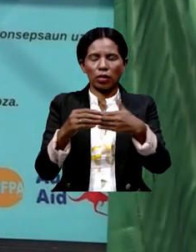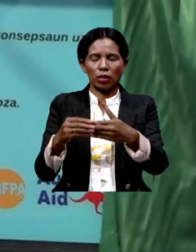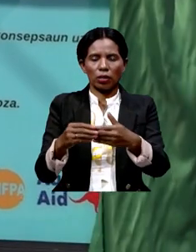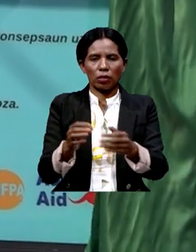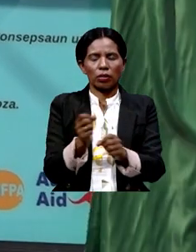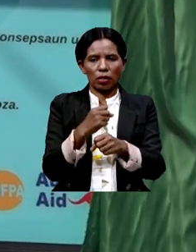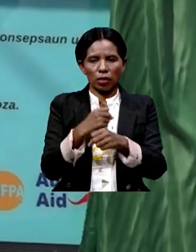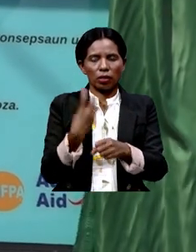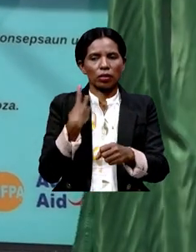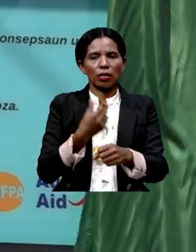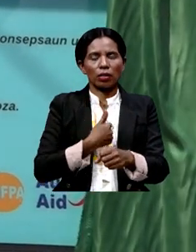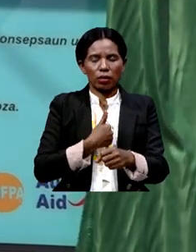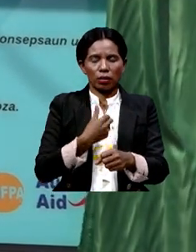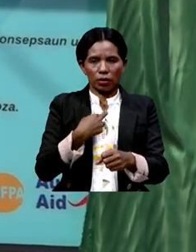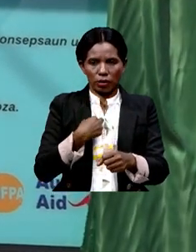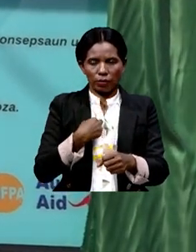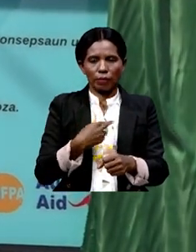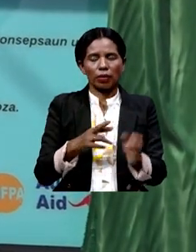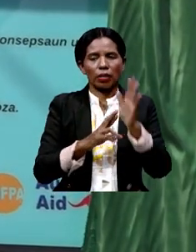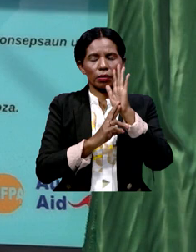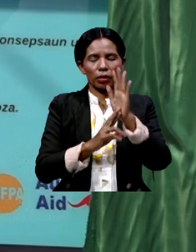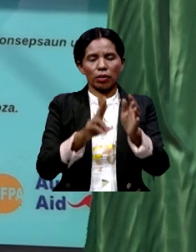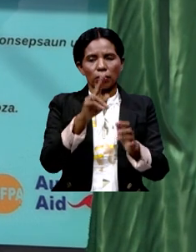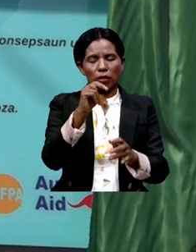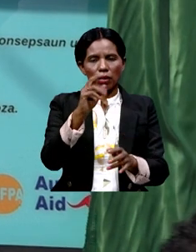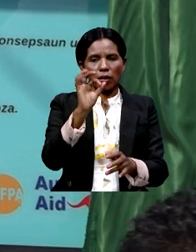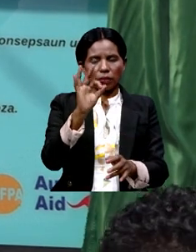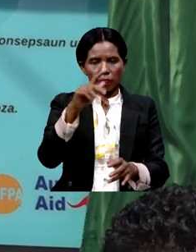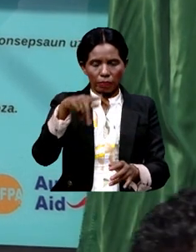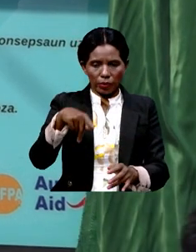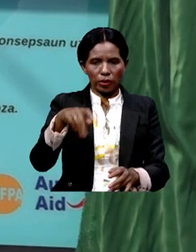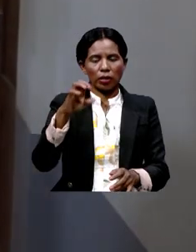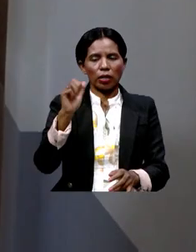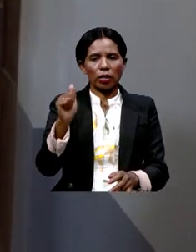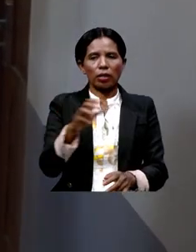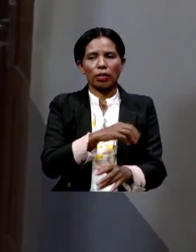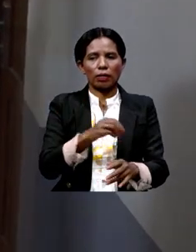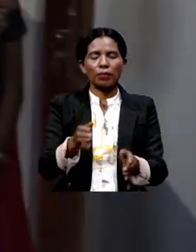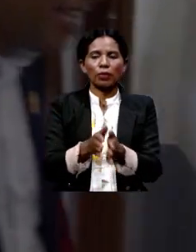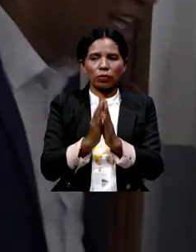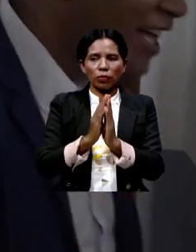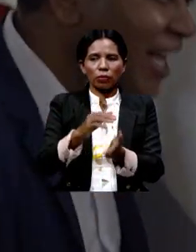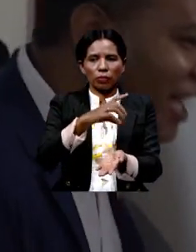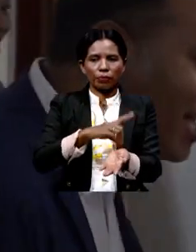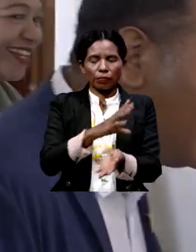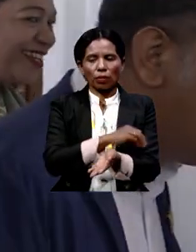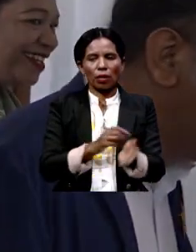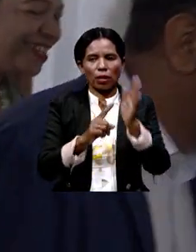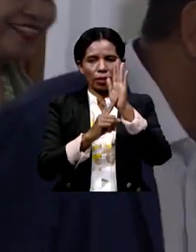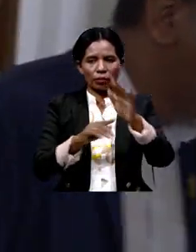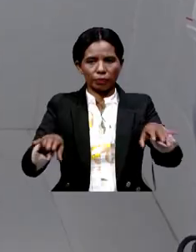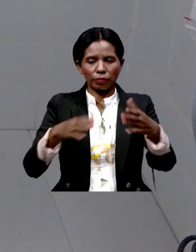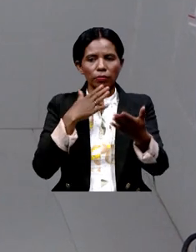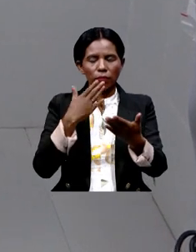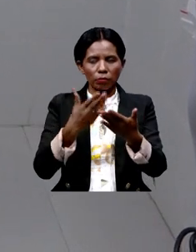anrasi. Representante UNFPA iha Timor-Leste, husuba profesional saúde sira, atuhaturu servisu